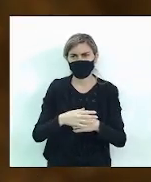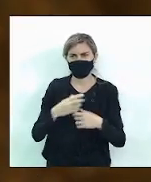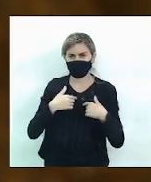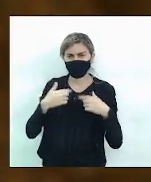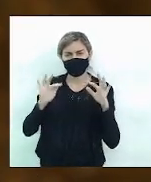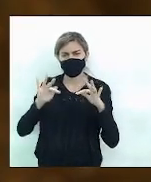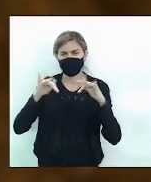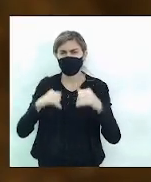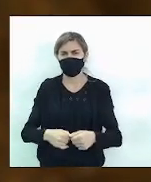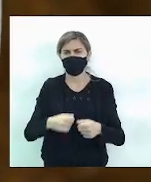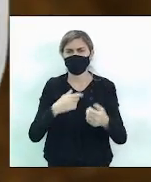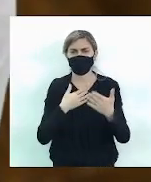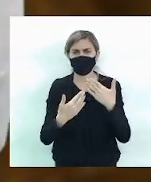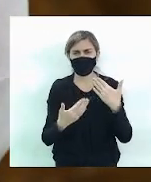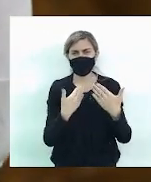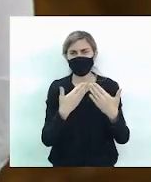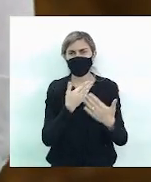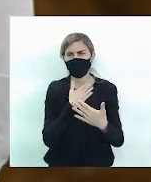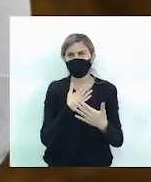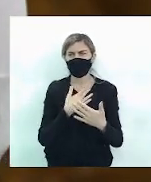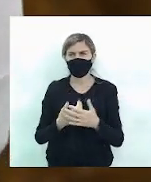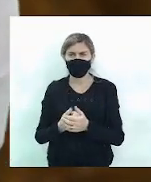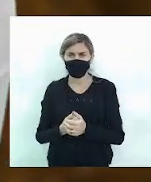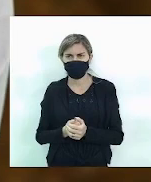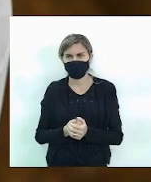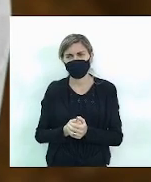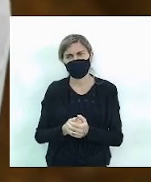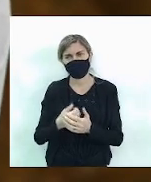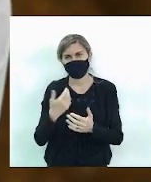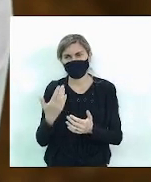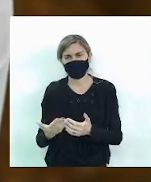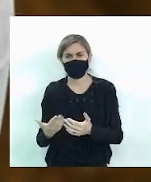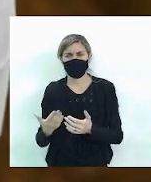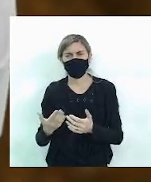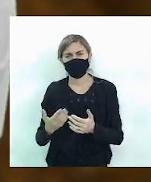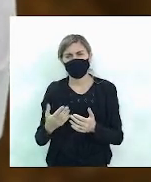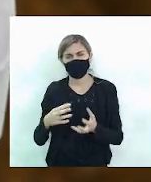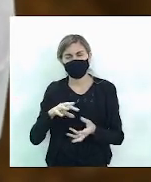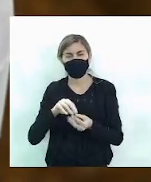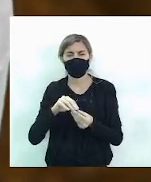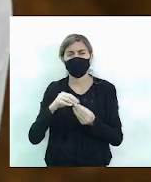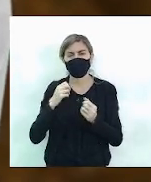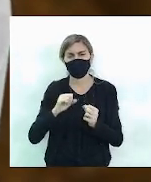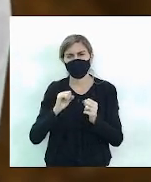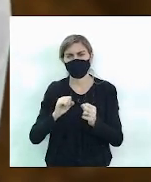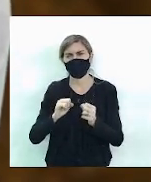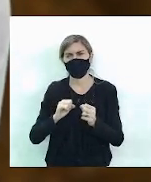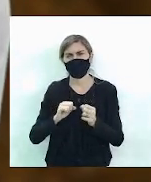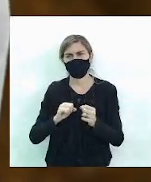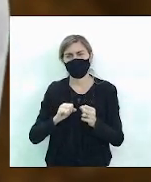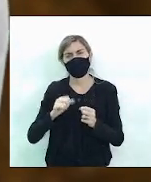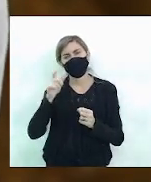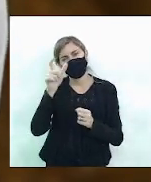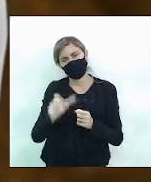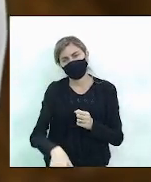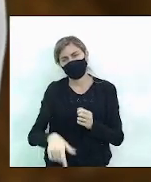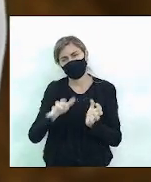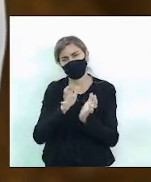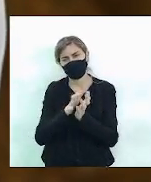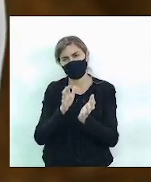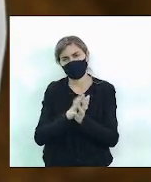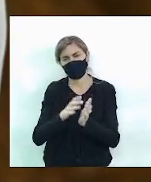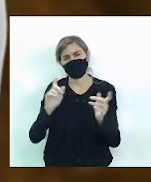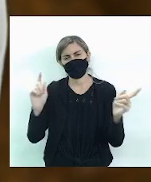gente finalizar esse bate-papo gostoso, falar sobre essa figura, não é isso? E uma síntese, né, que poderíamos fazer é personalidade pernambucana